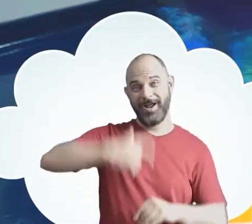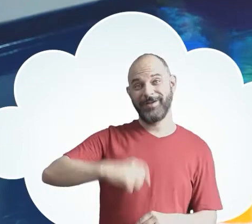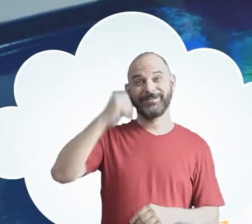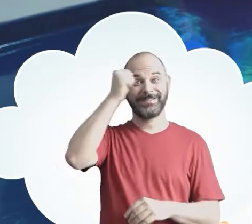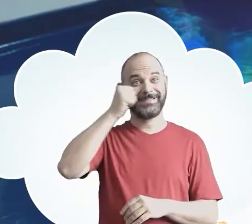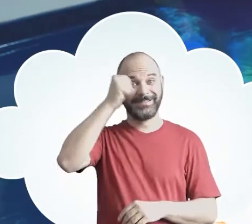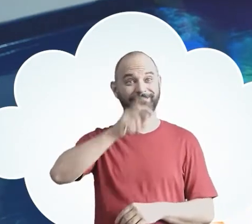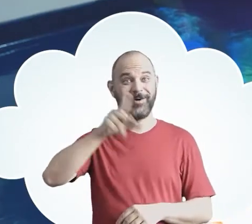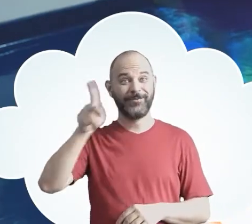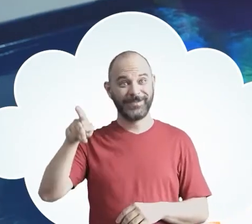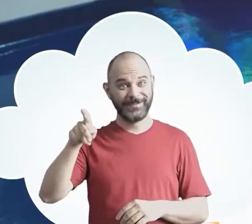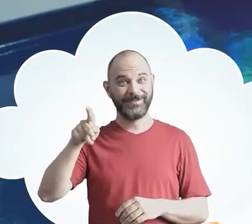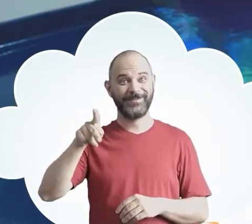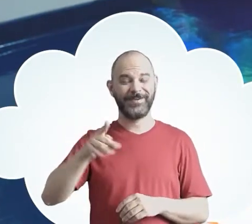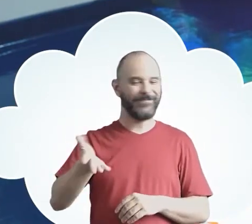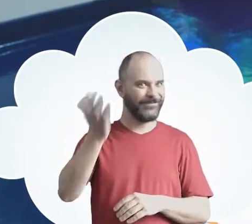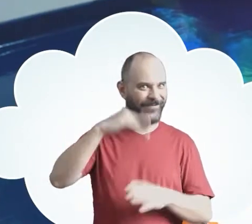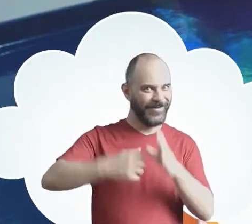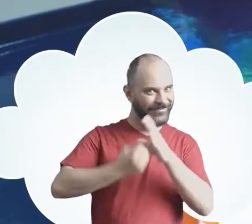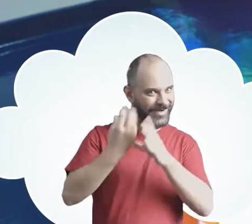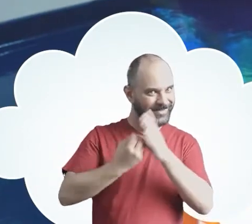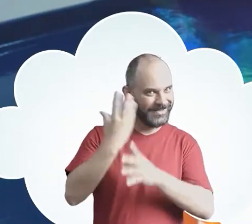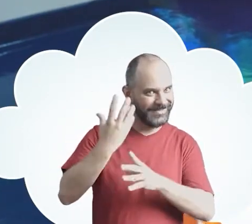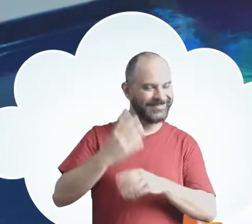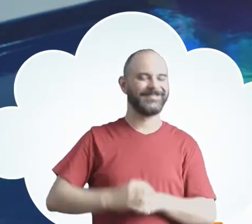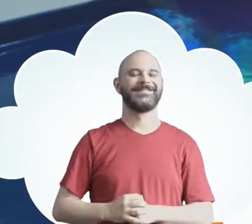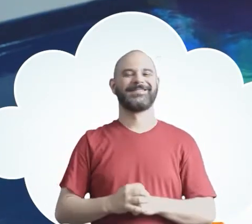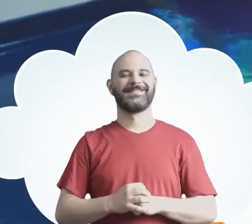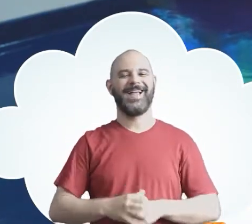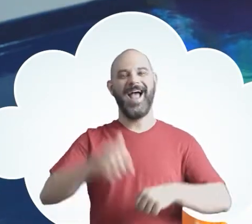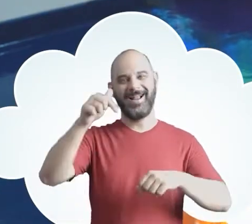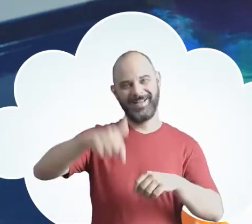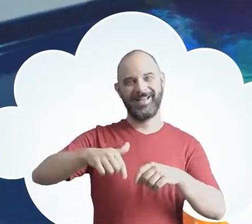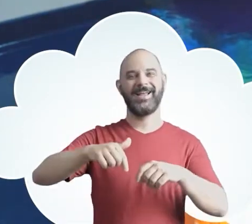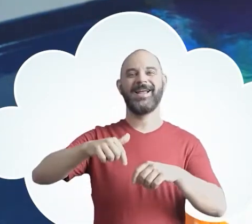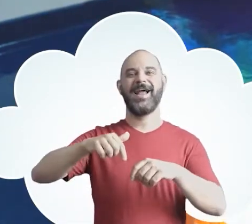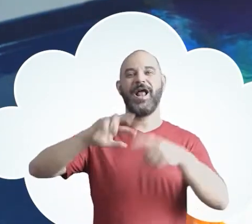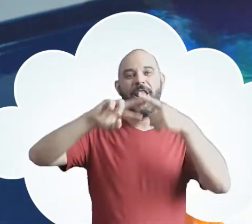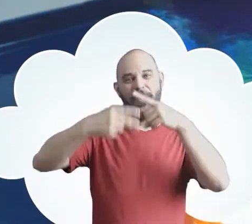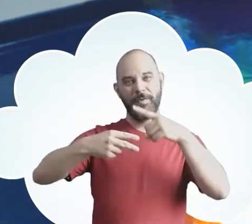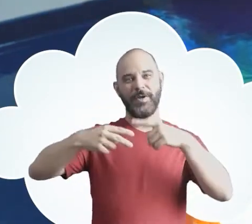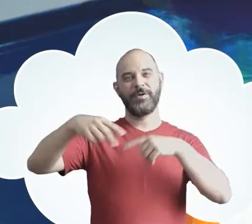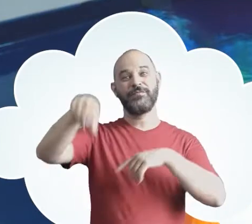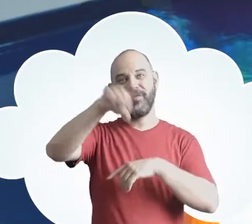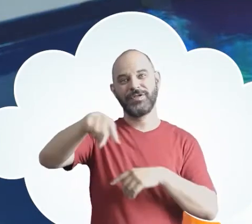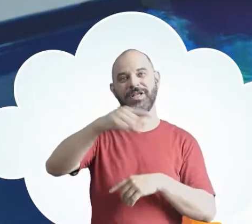Olá, eu sou o professor Silvanus Floresta. Bora produzir? Aqui no laboratório a gente já se